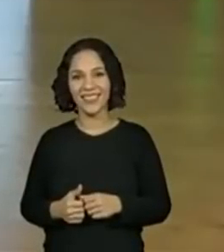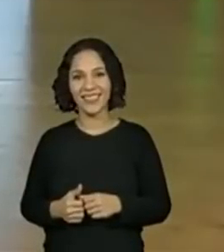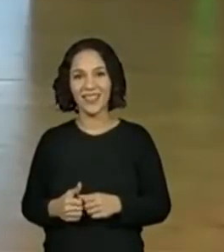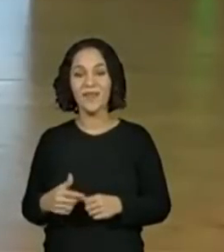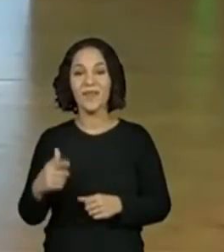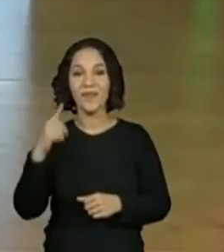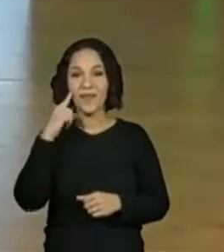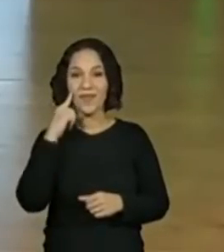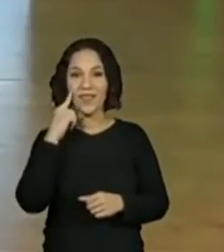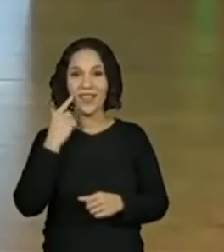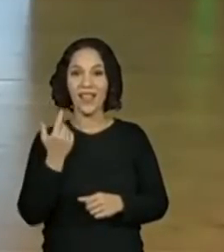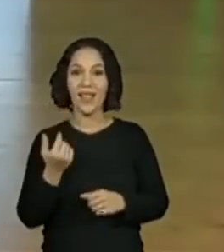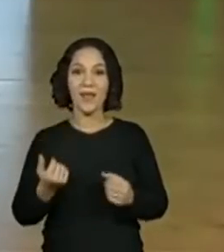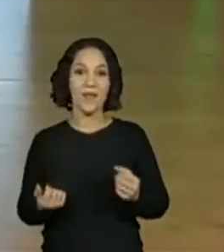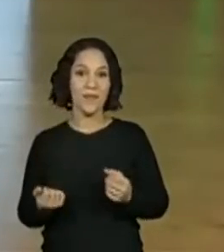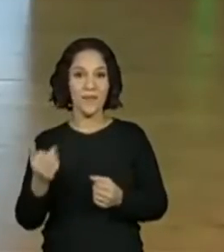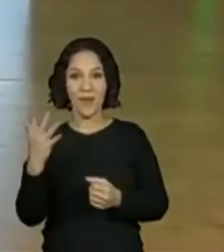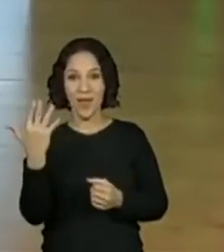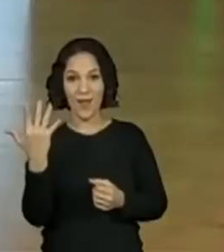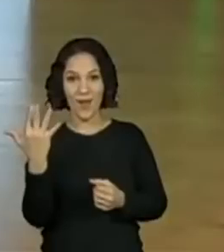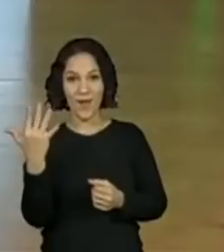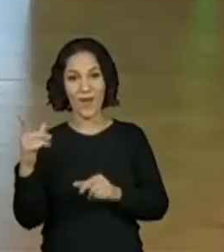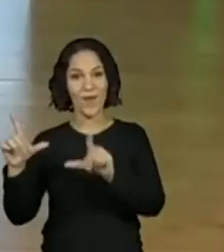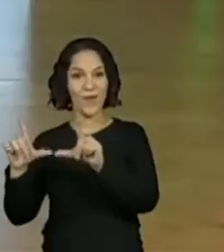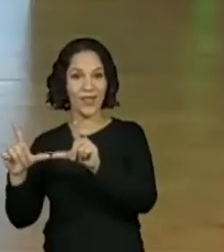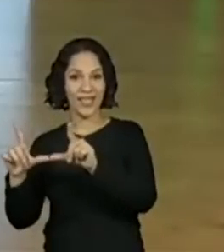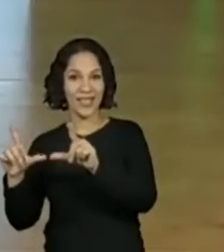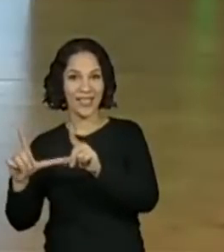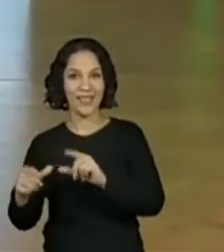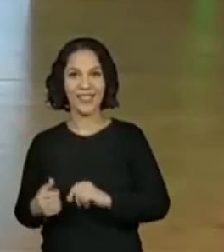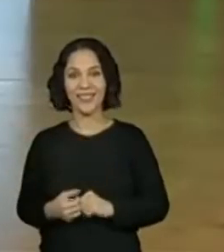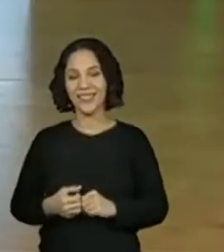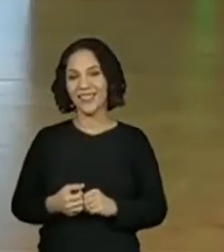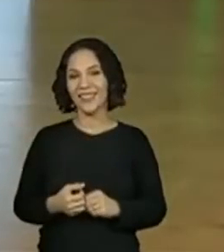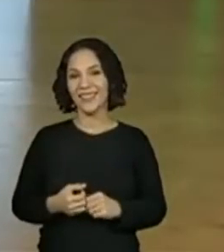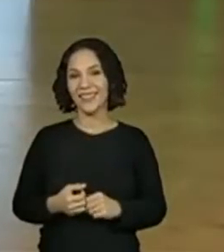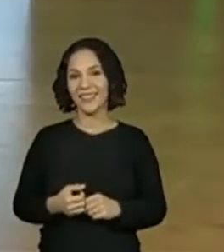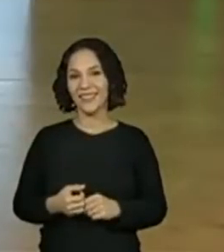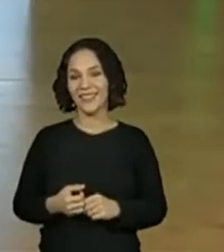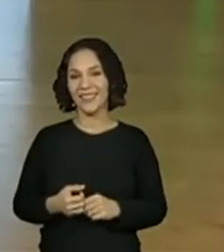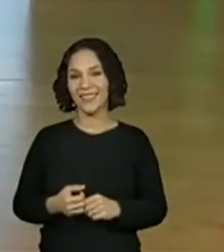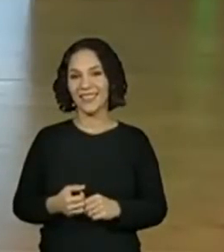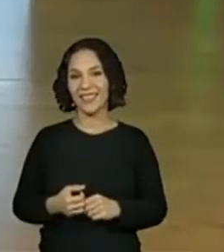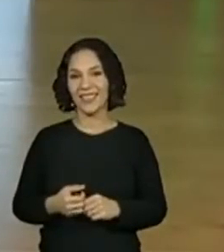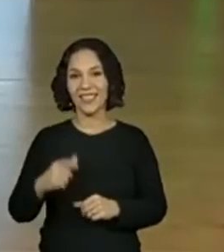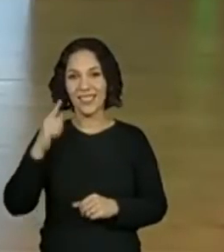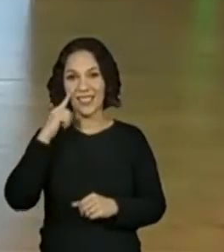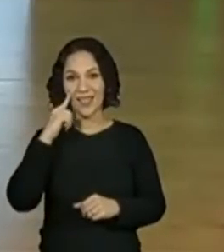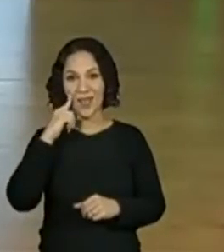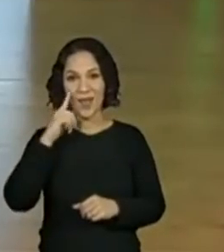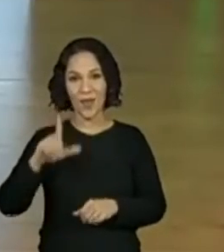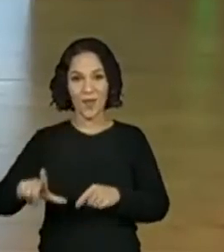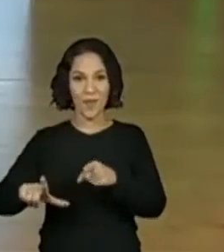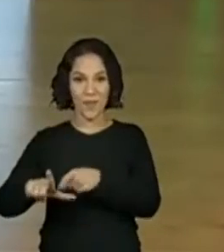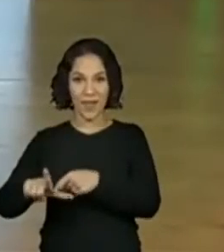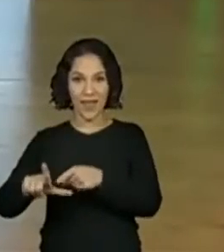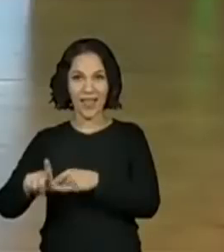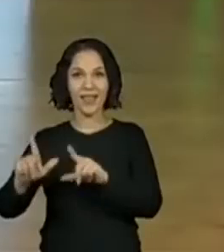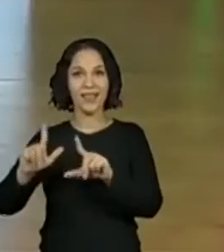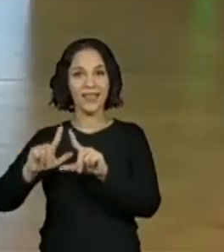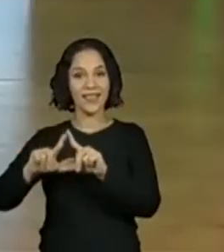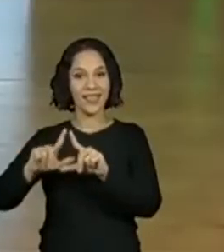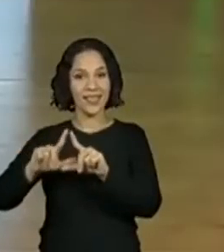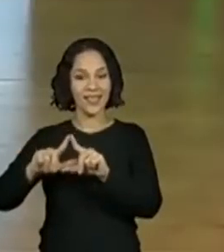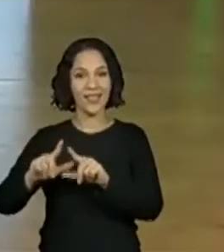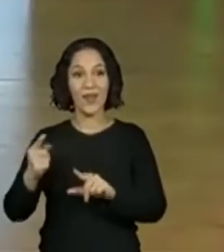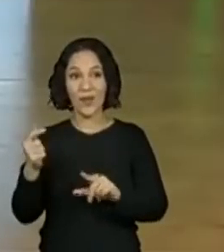Mão esquerda no quadrado. Mão esquerda no quadrado. Pé esquerdo no triângulo.